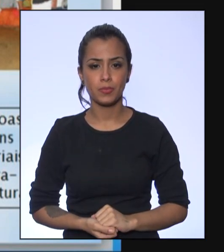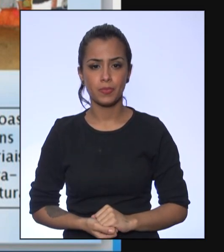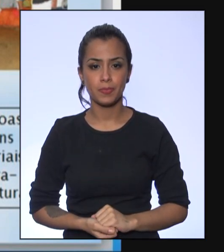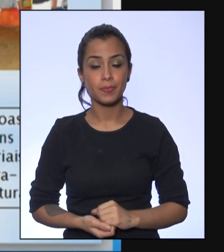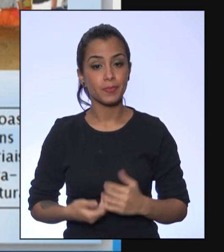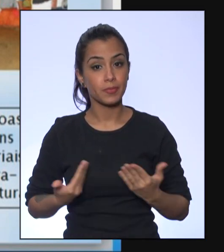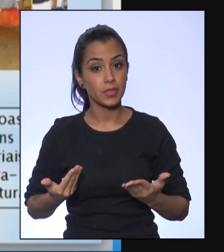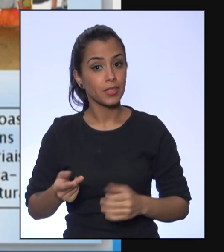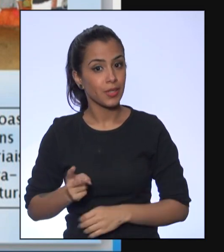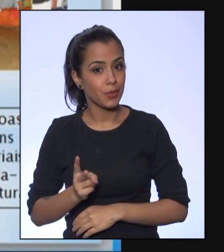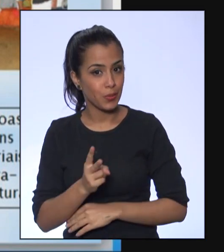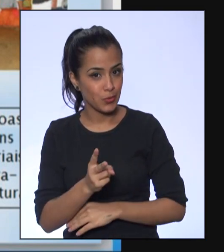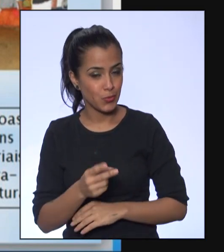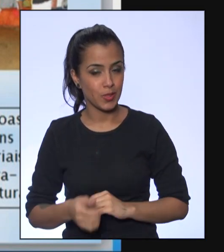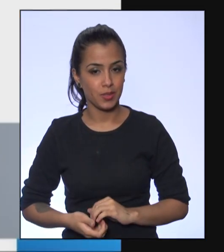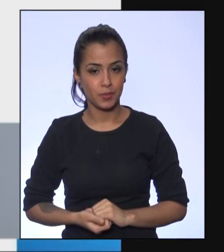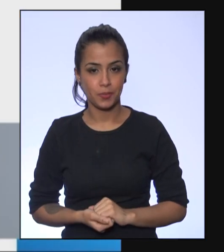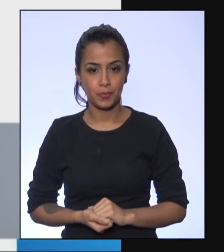continuando.